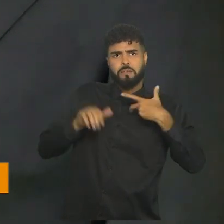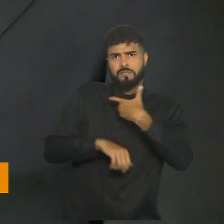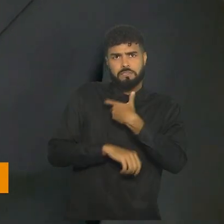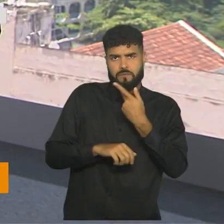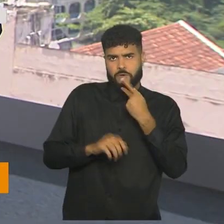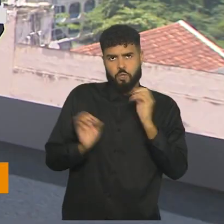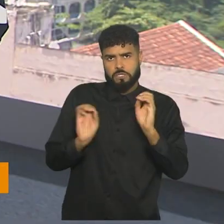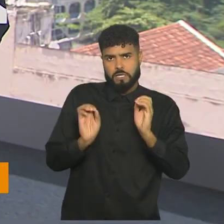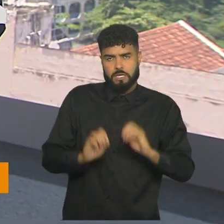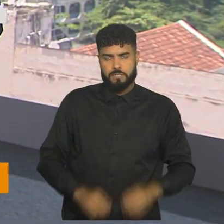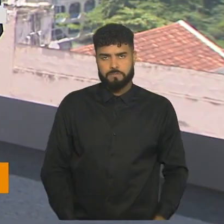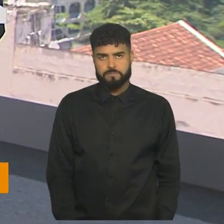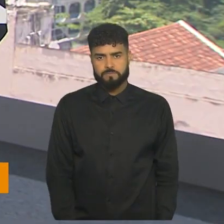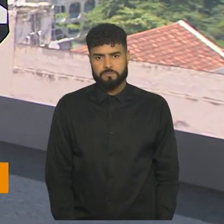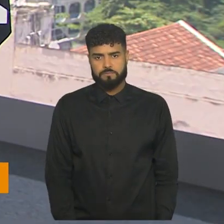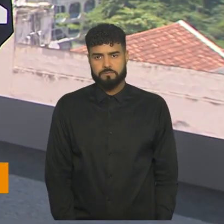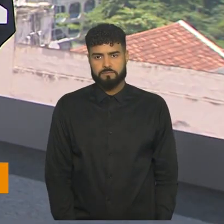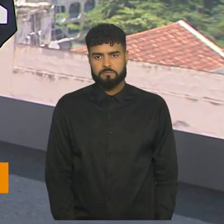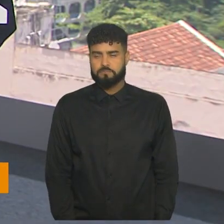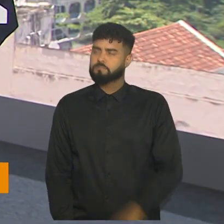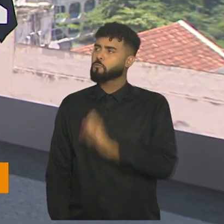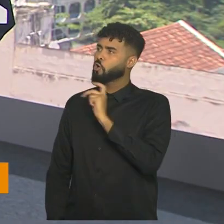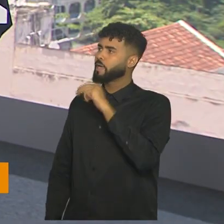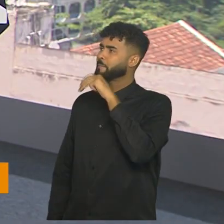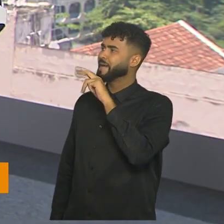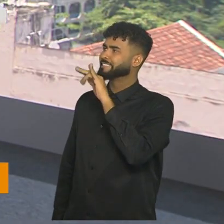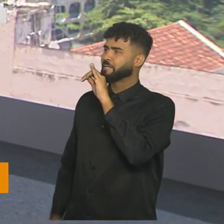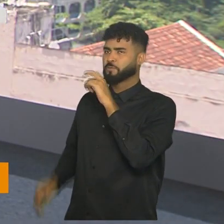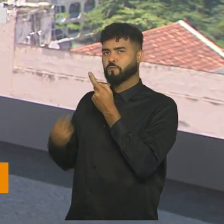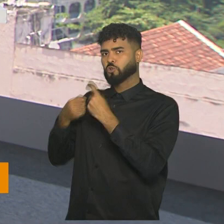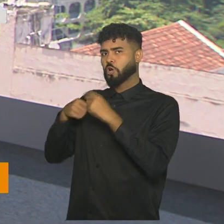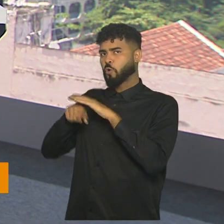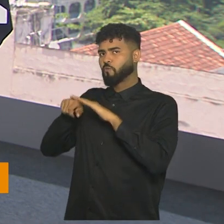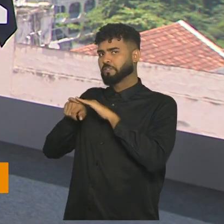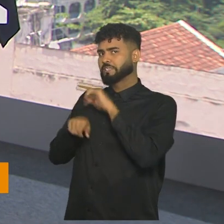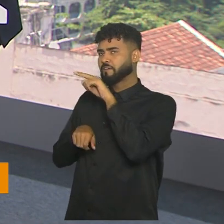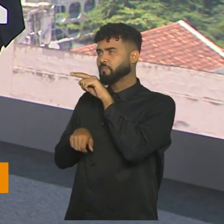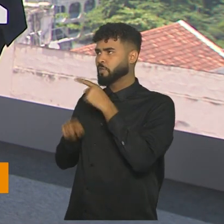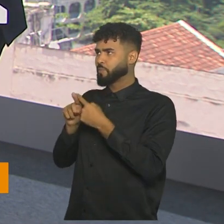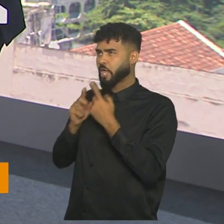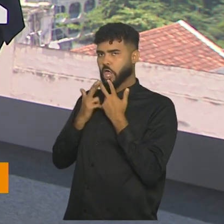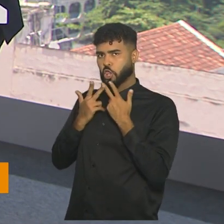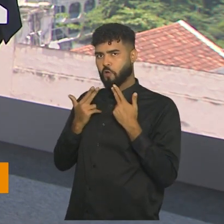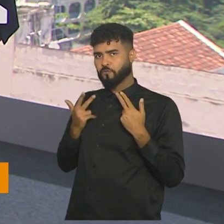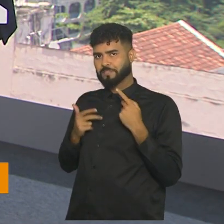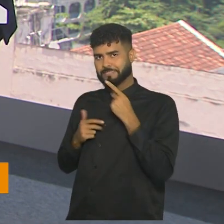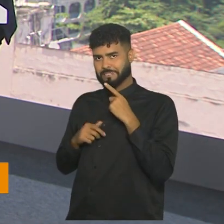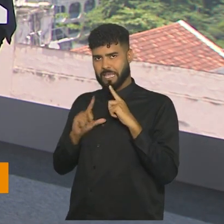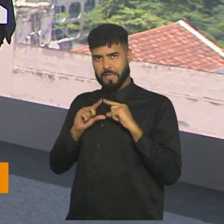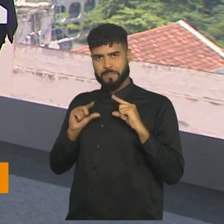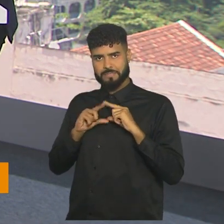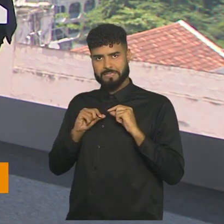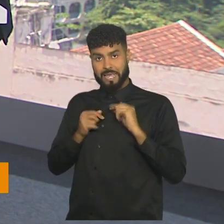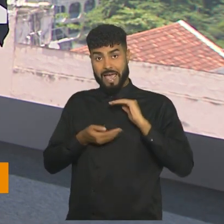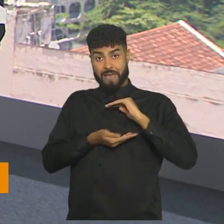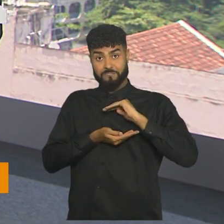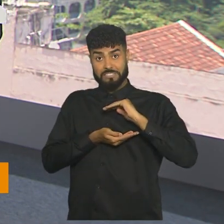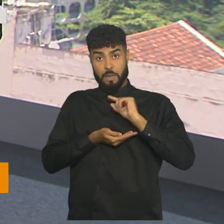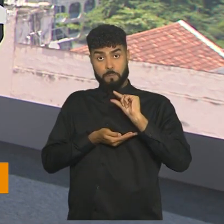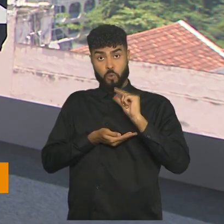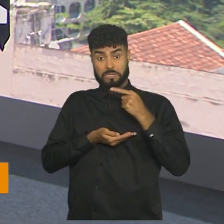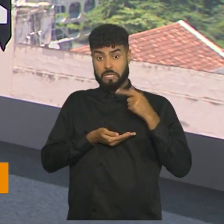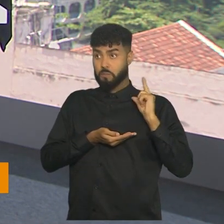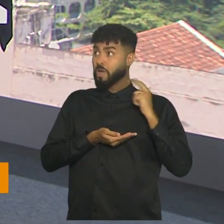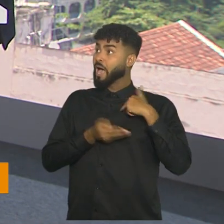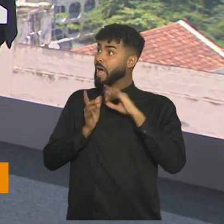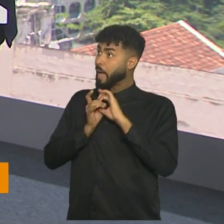vacinação. Bem, Márcia, vou voltar a conversar contigo porque tem novidade aí em Brasília. A Anvisa, agora há pouco, aprovou a